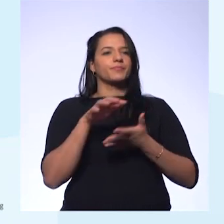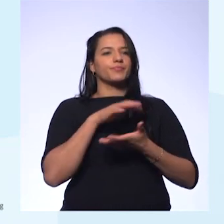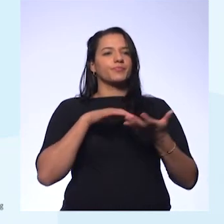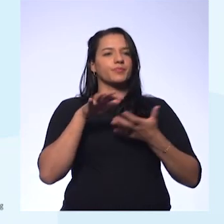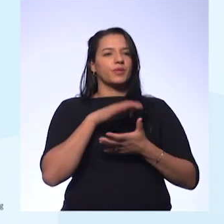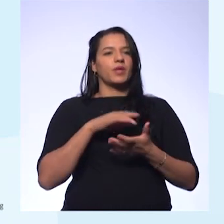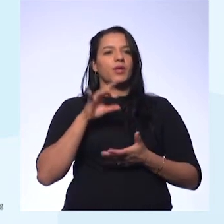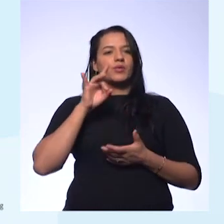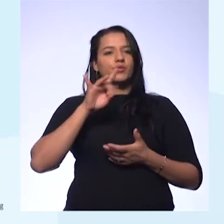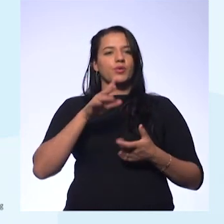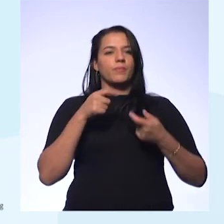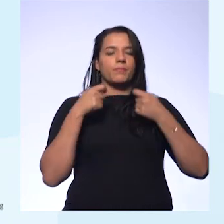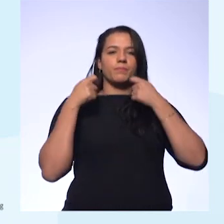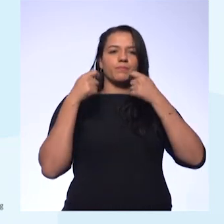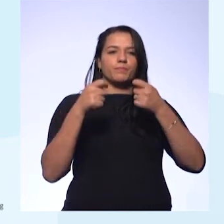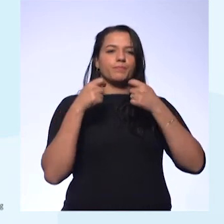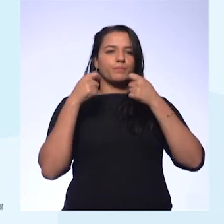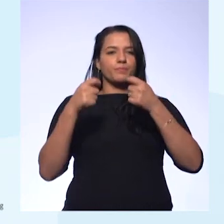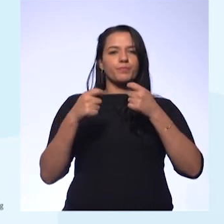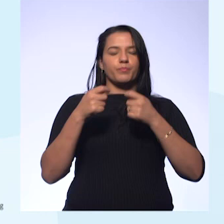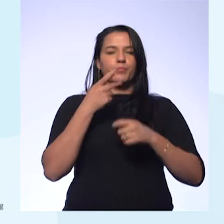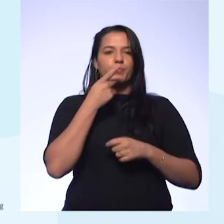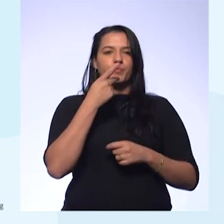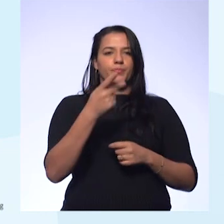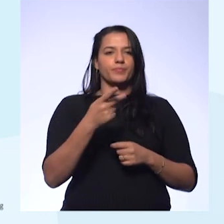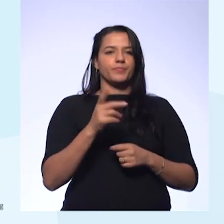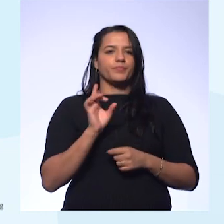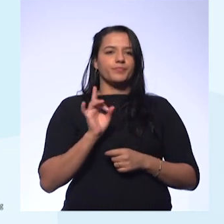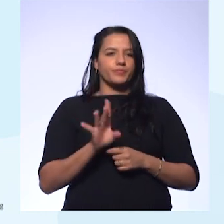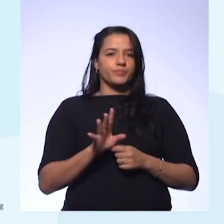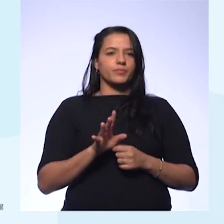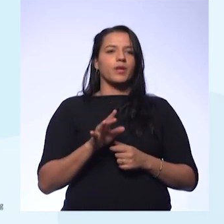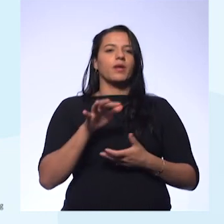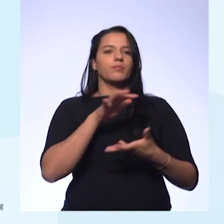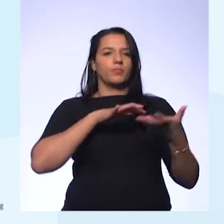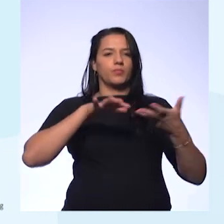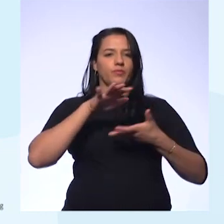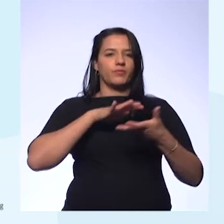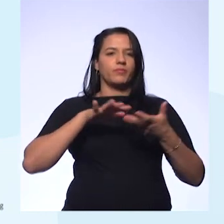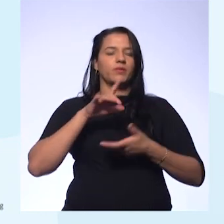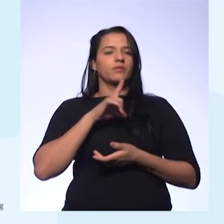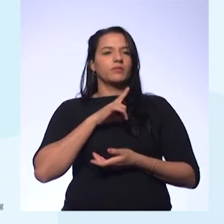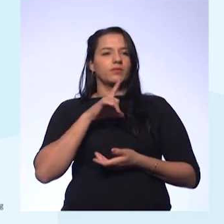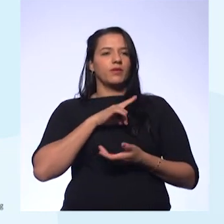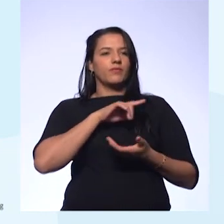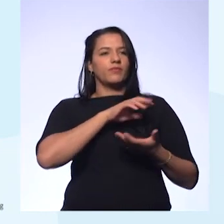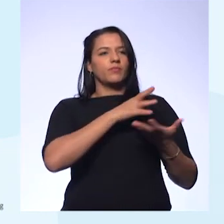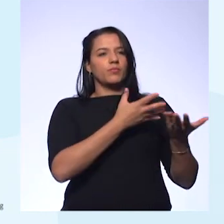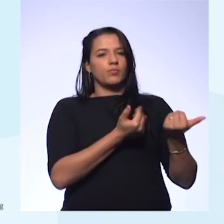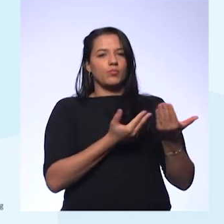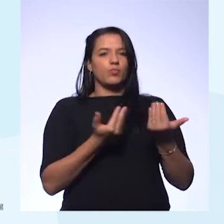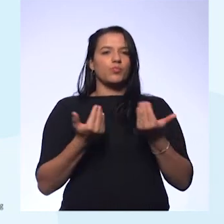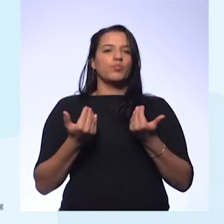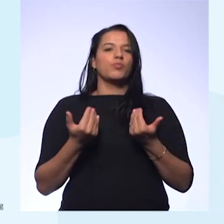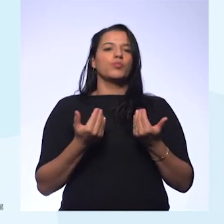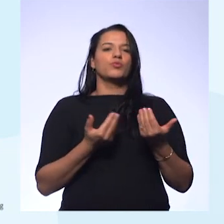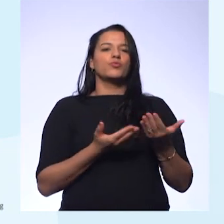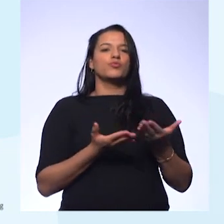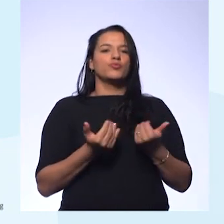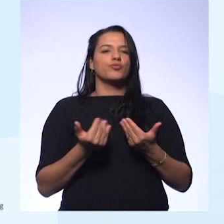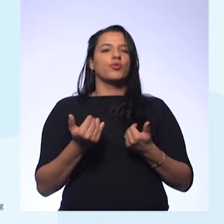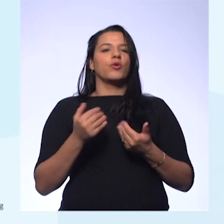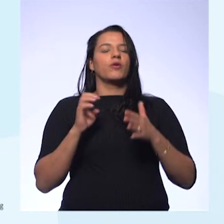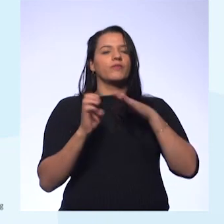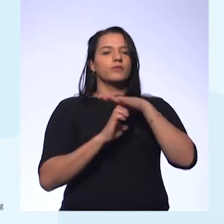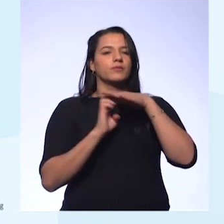para reivindicar, né, a Constituição, esse movimento teve a adesão de muitos jovens da classe média e empresários, teve até